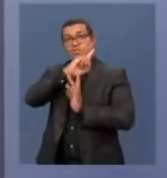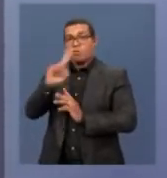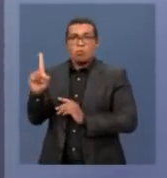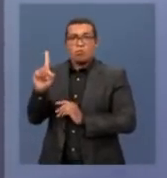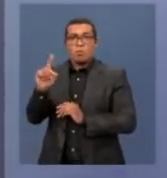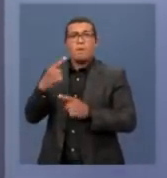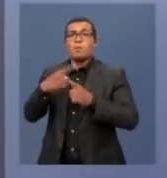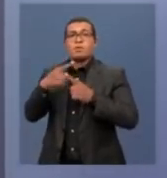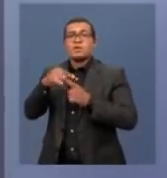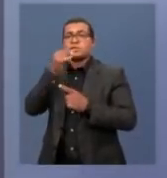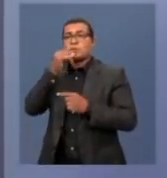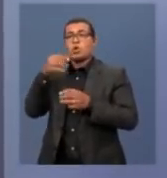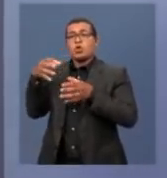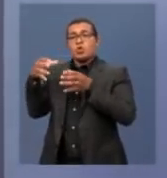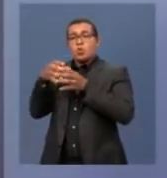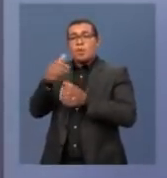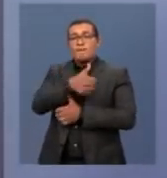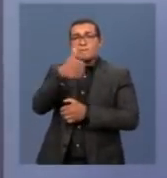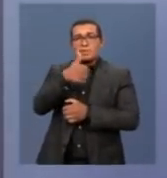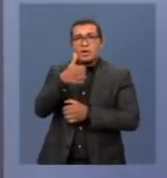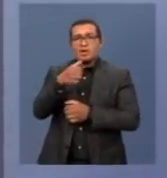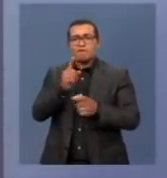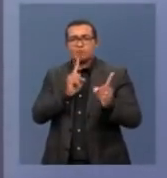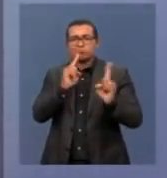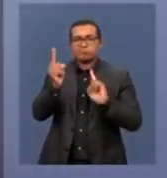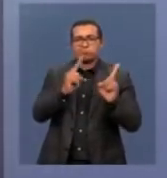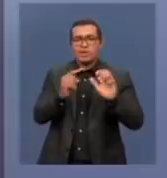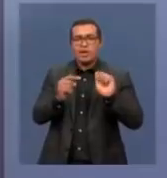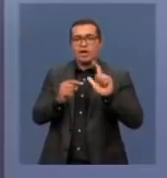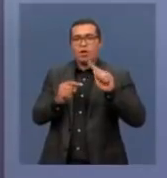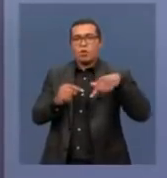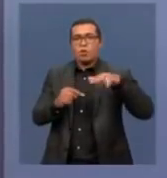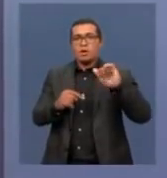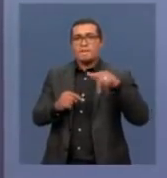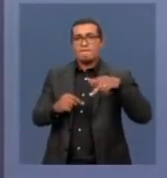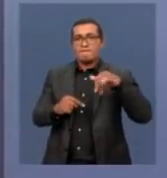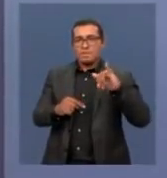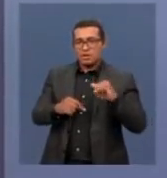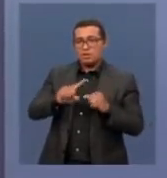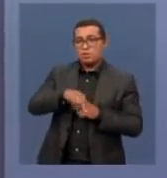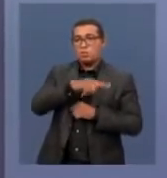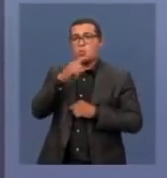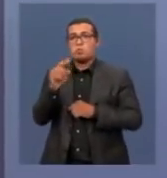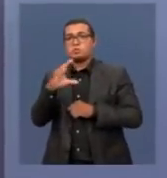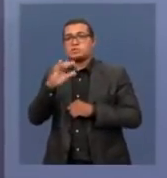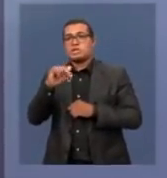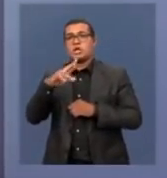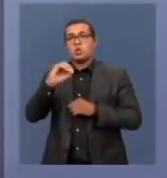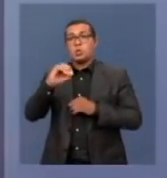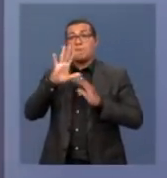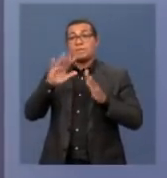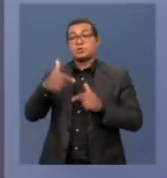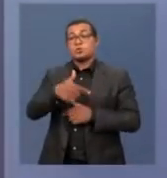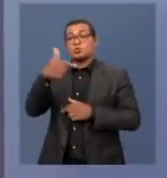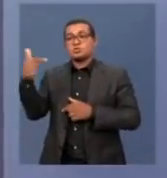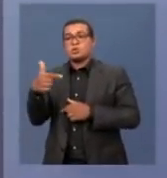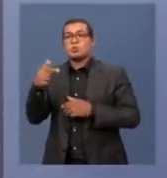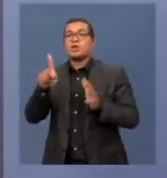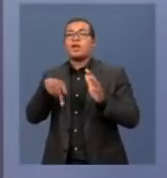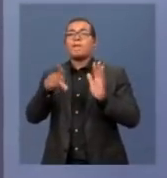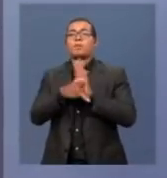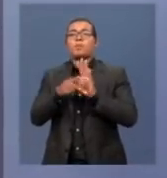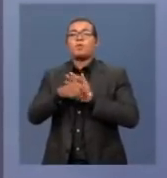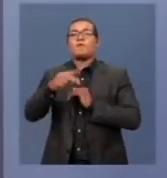eles fizeram entre ao crime e ciro mas um vice dele foi do pt quando foi governador ele foi vice